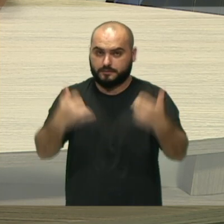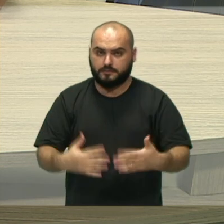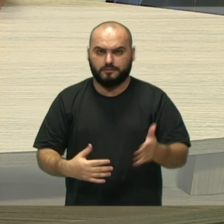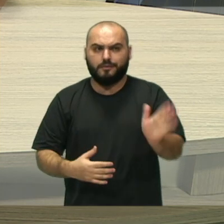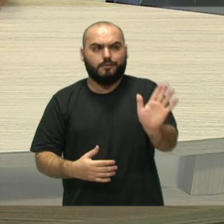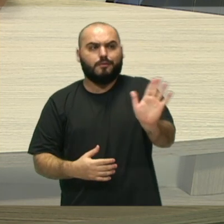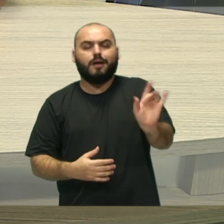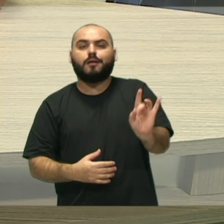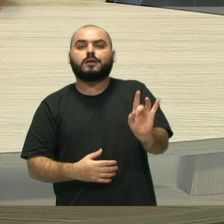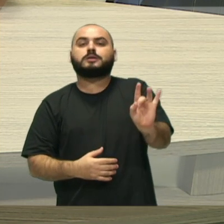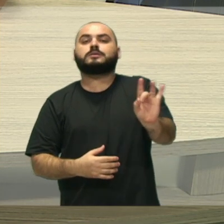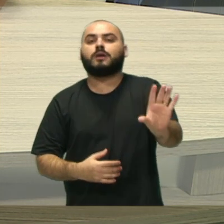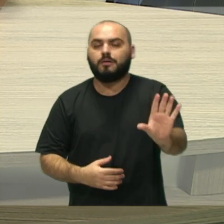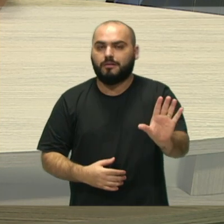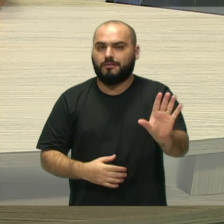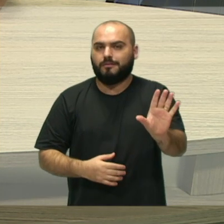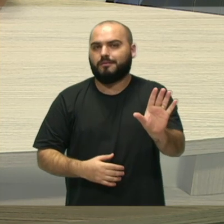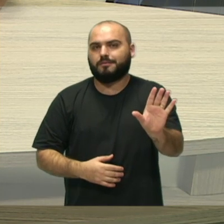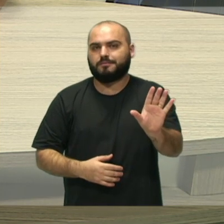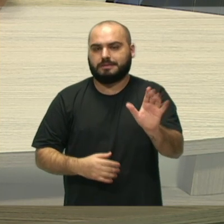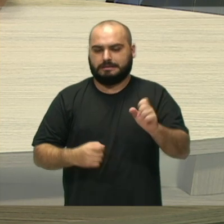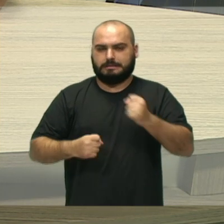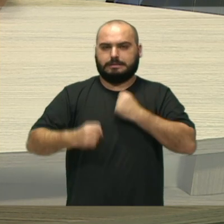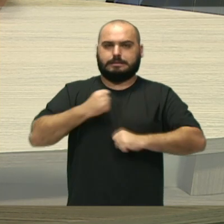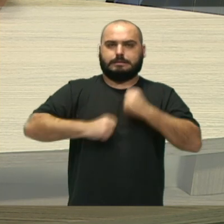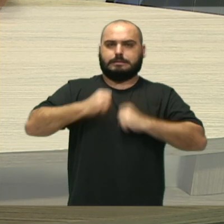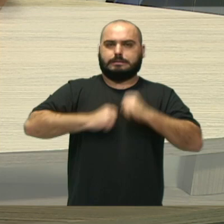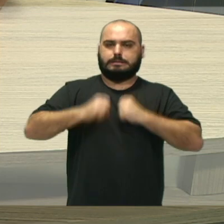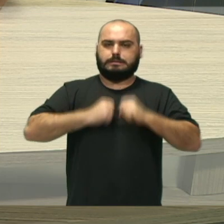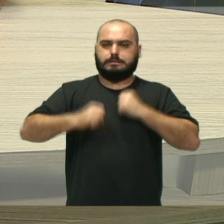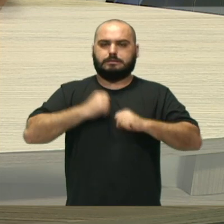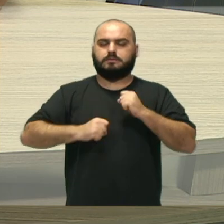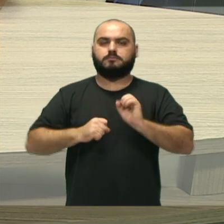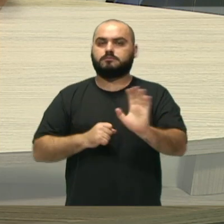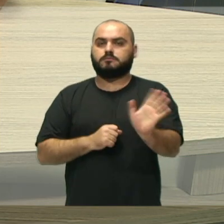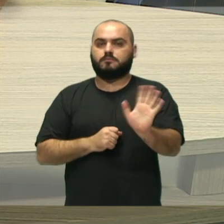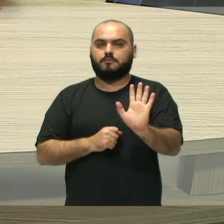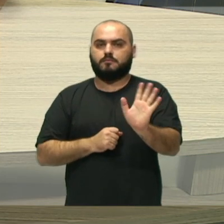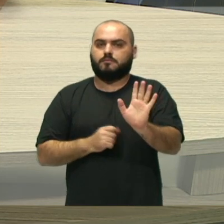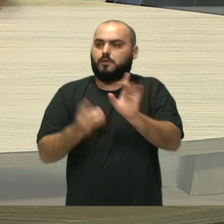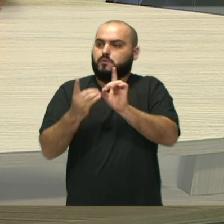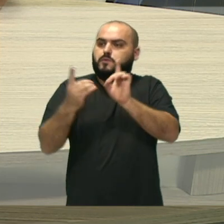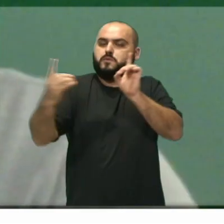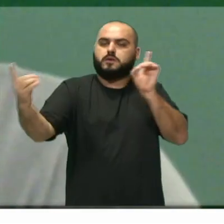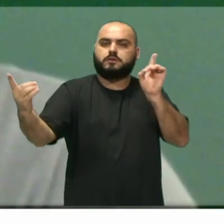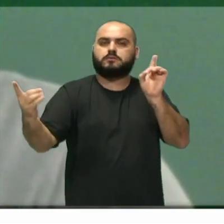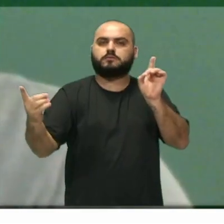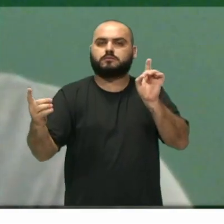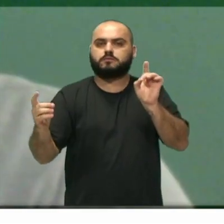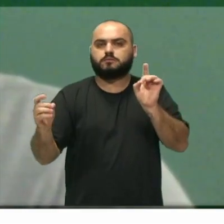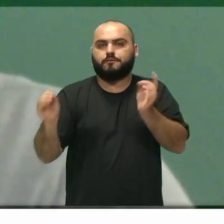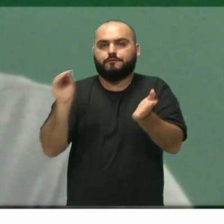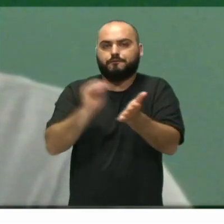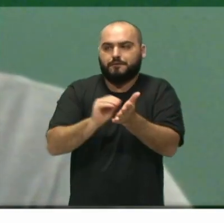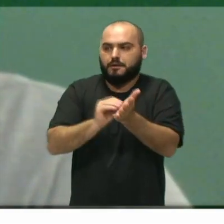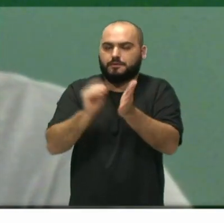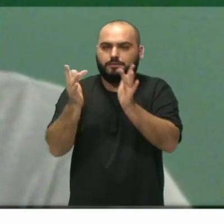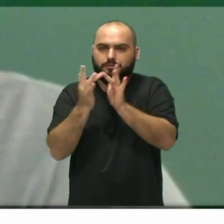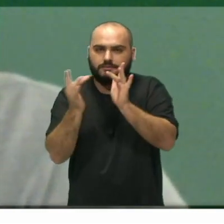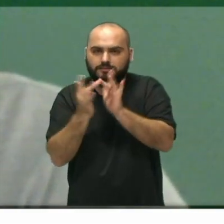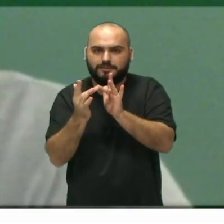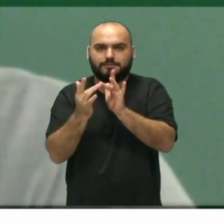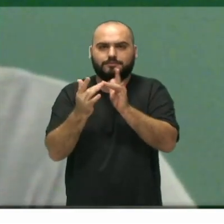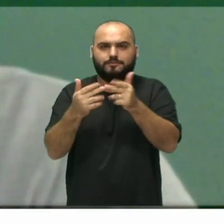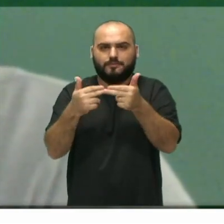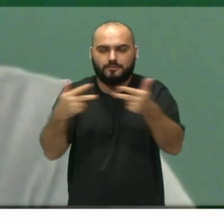questão da ansiedade, da angústia gerada pelo distanciamento, pela essa falta de proximidade